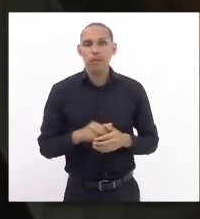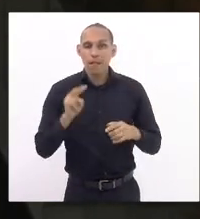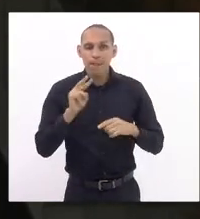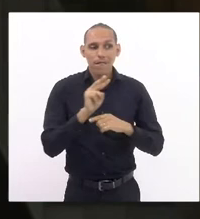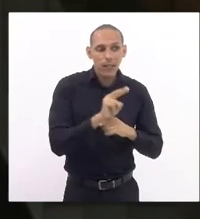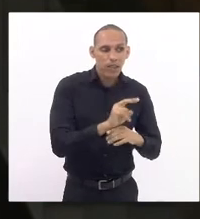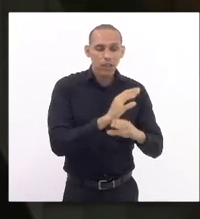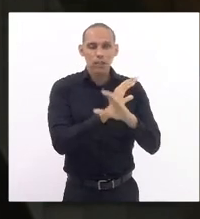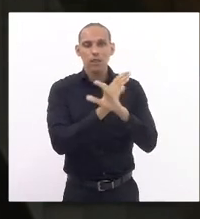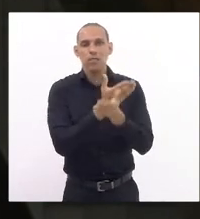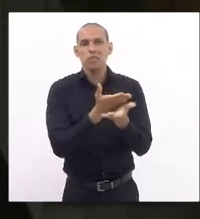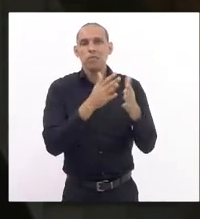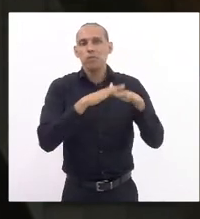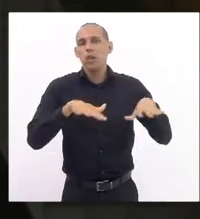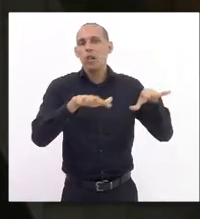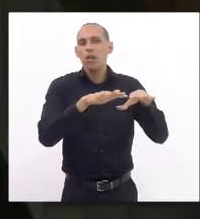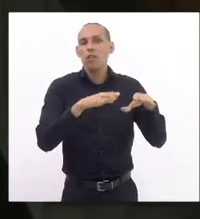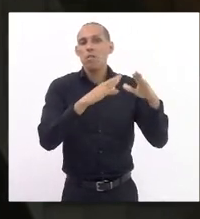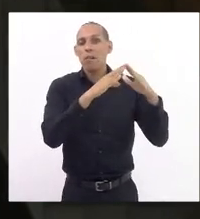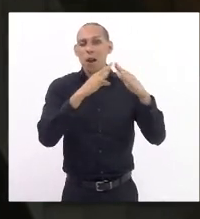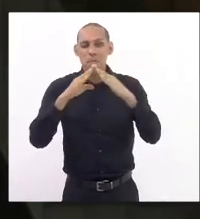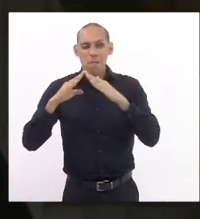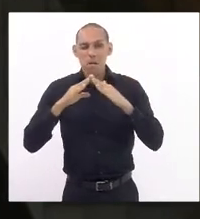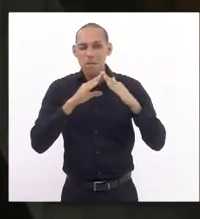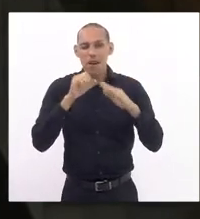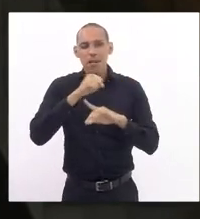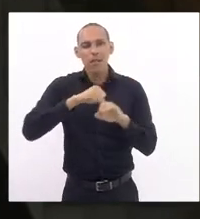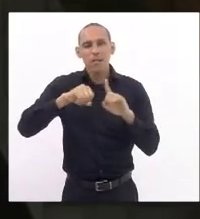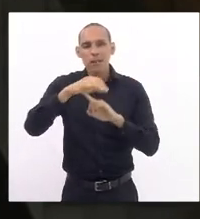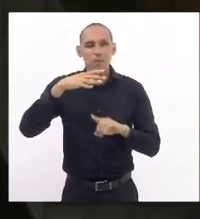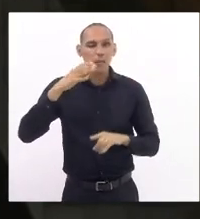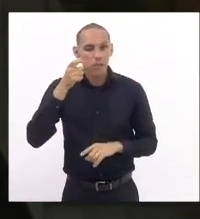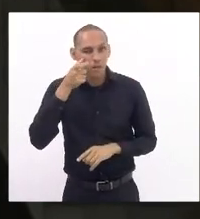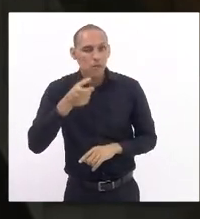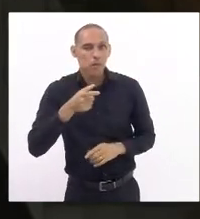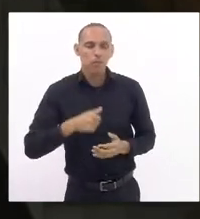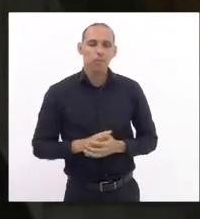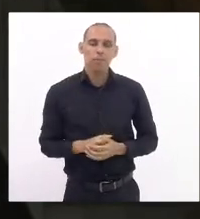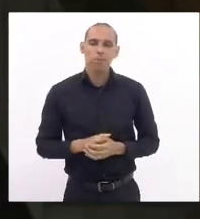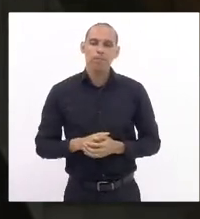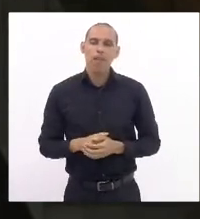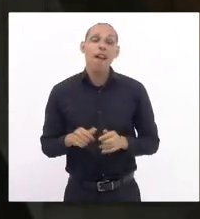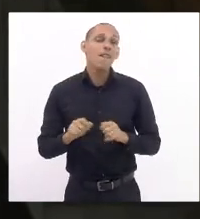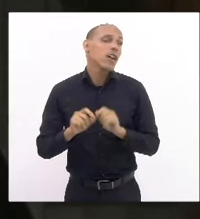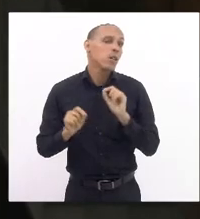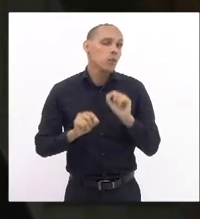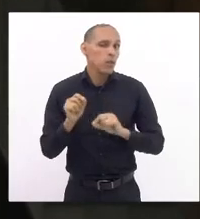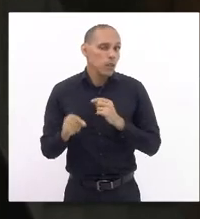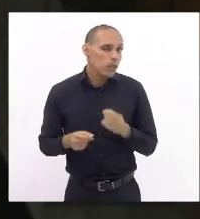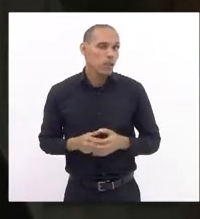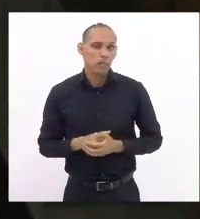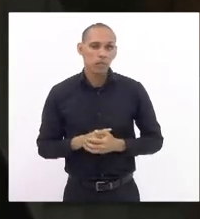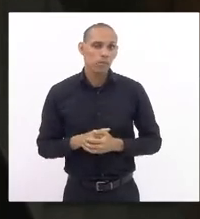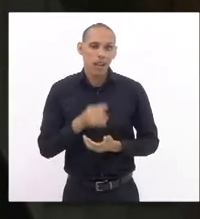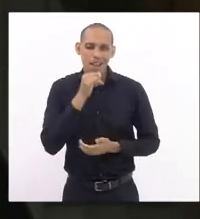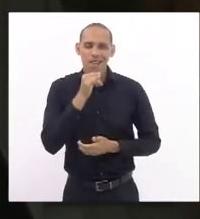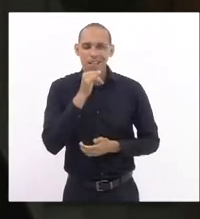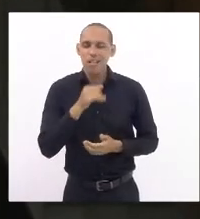civil e em habitação de interesse social? O que, que vai ser feito, por exemplo,